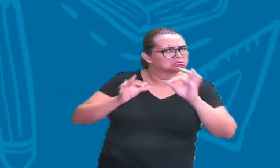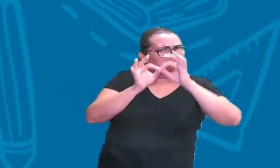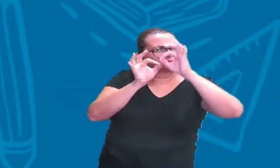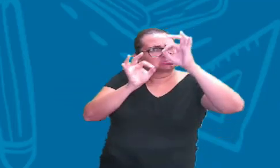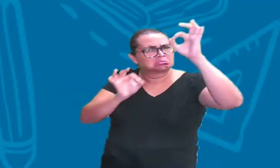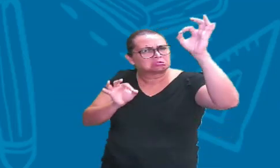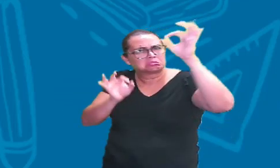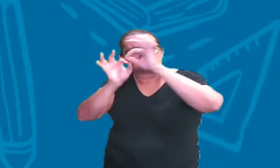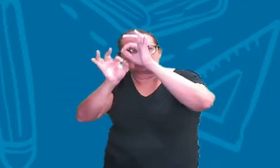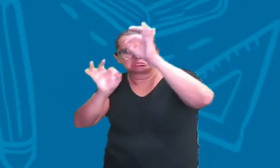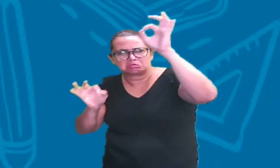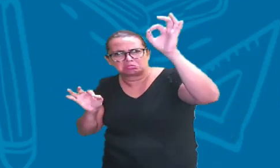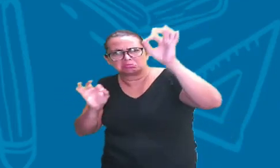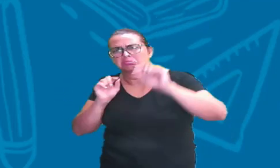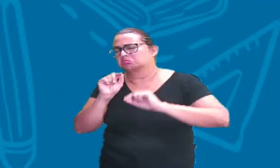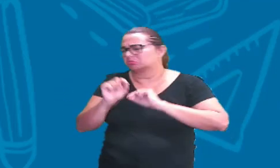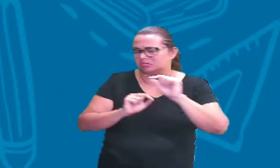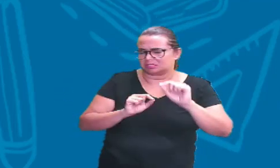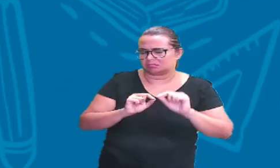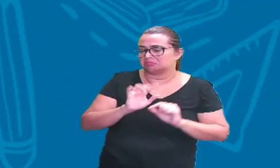acho que vocês vão gostar muito.